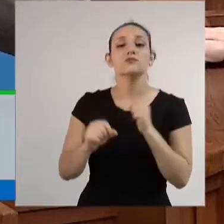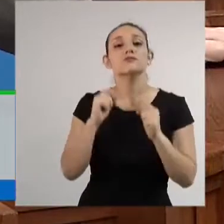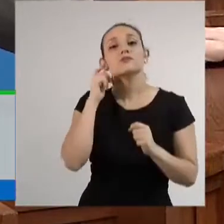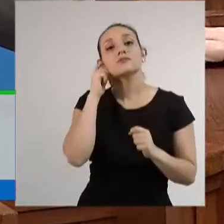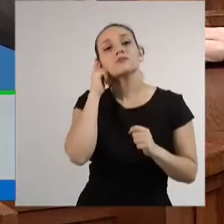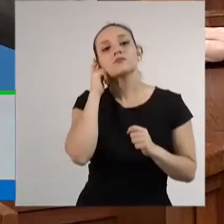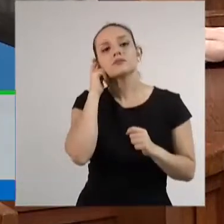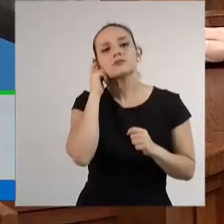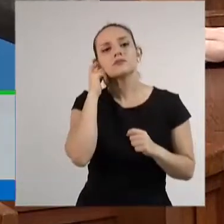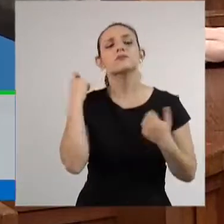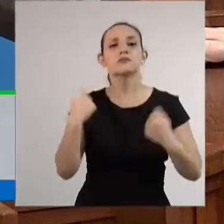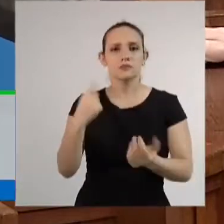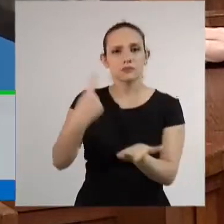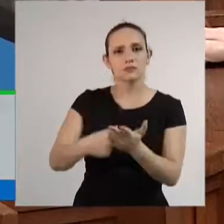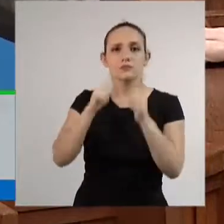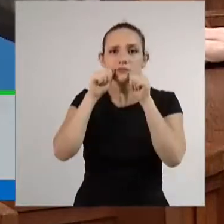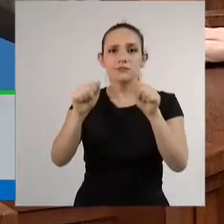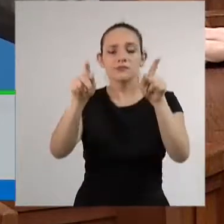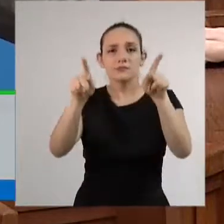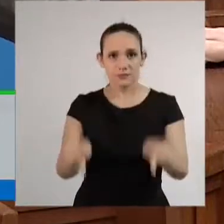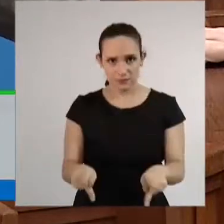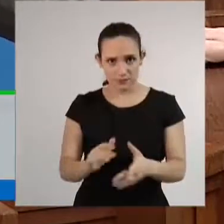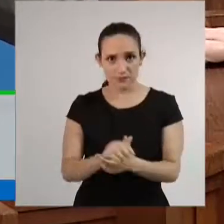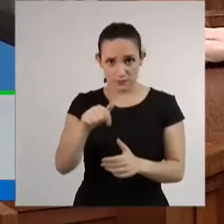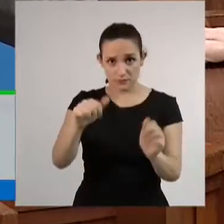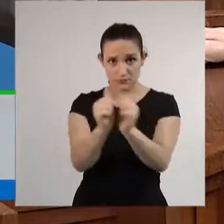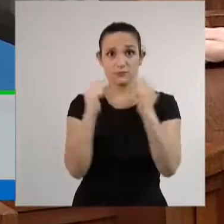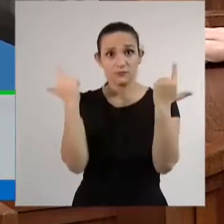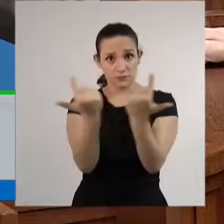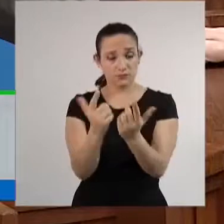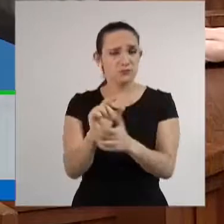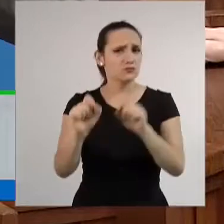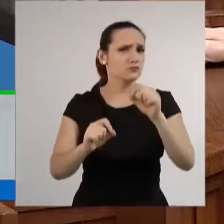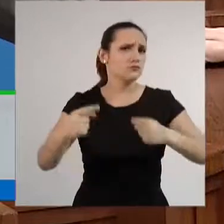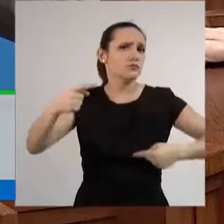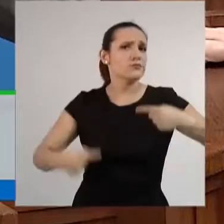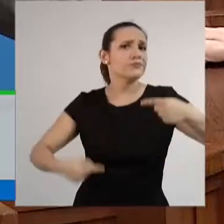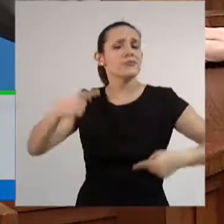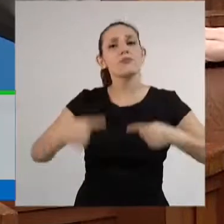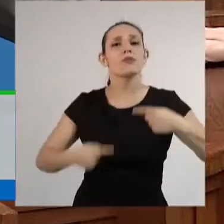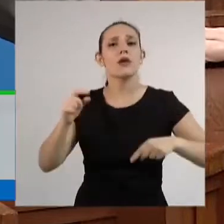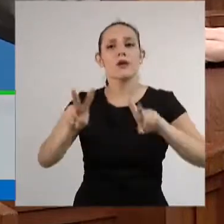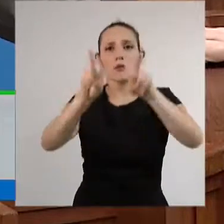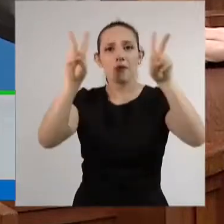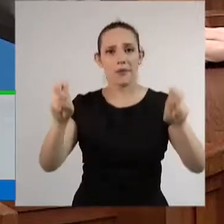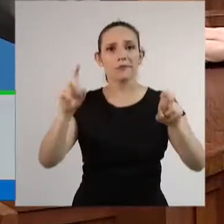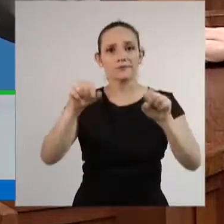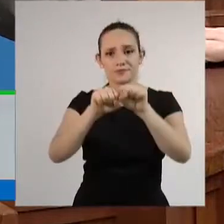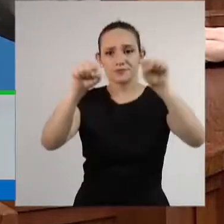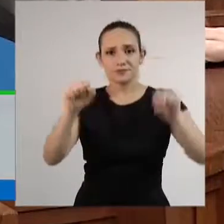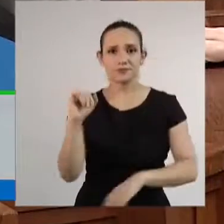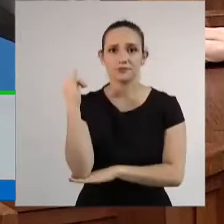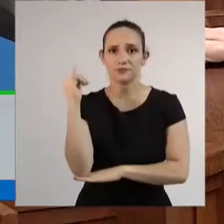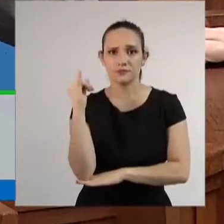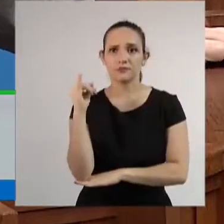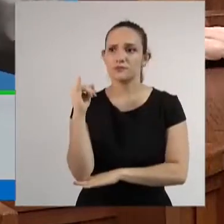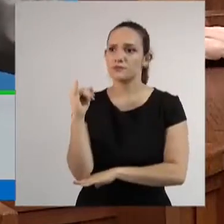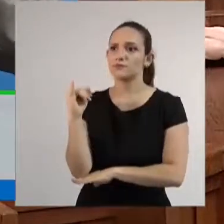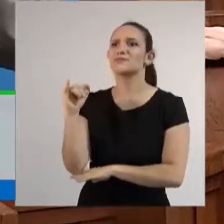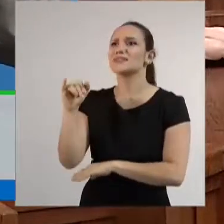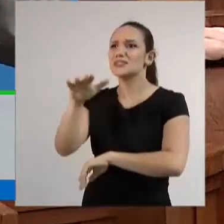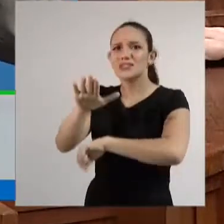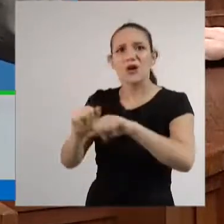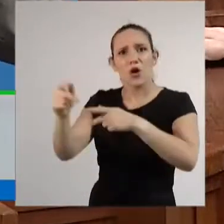provocarmos a realização de uma audiência pública nesta Casa para discutir o sistema tributário, trazendo aqui especialistas no